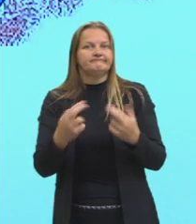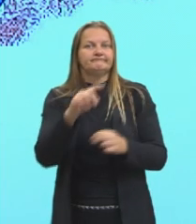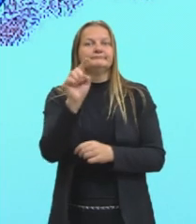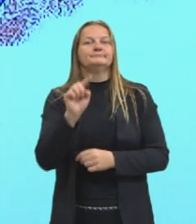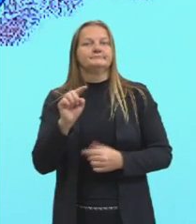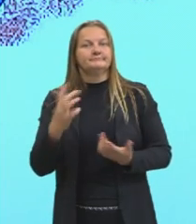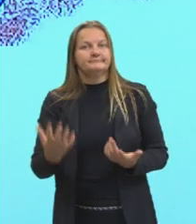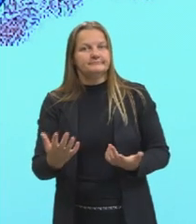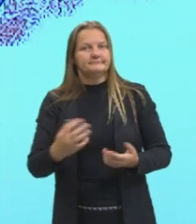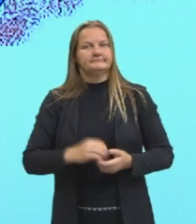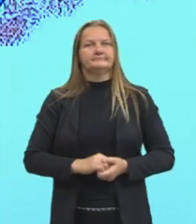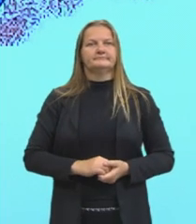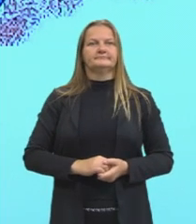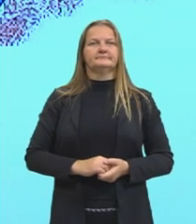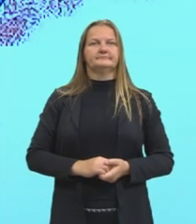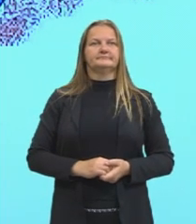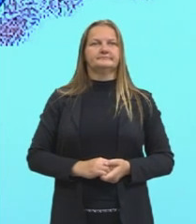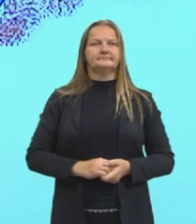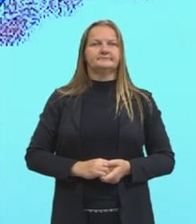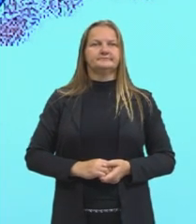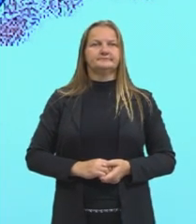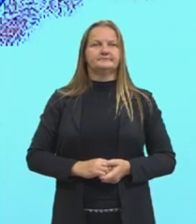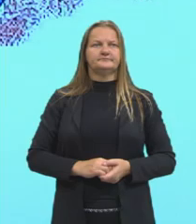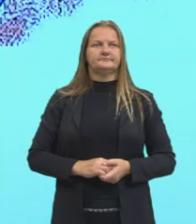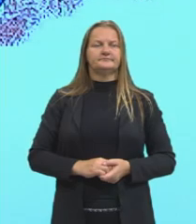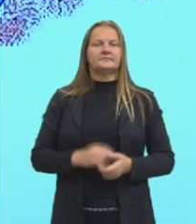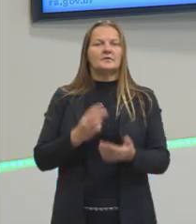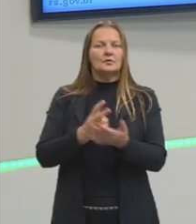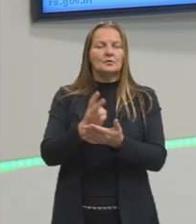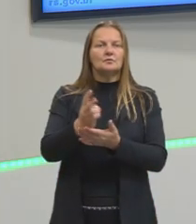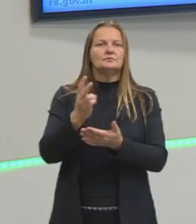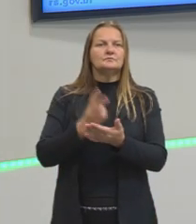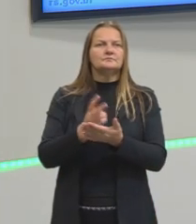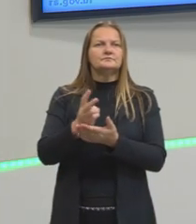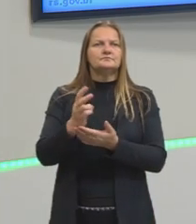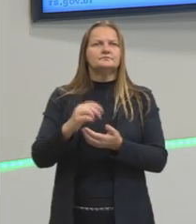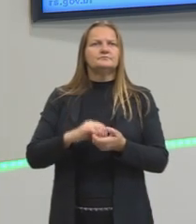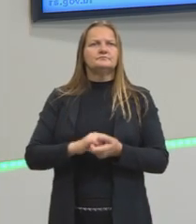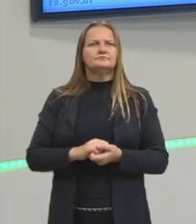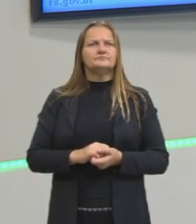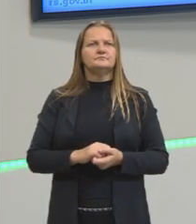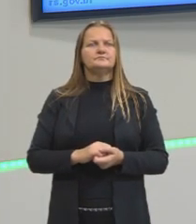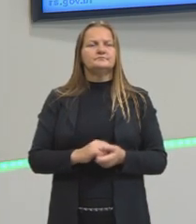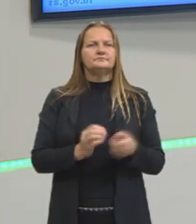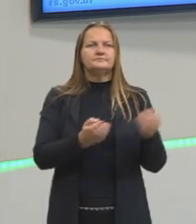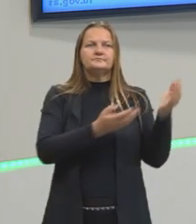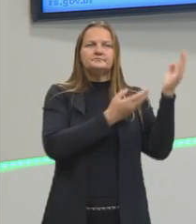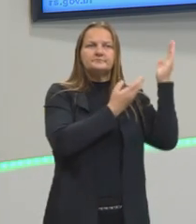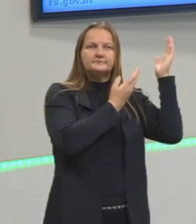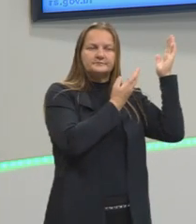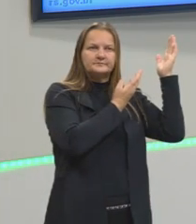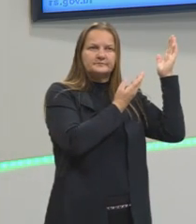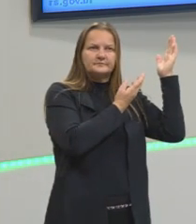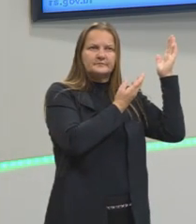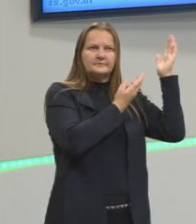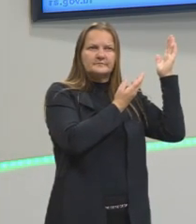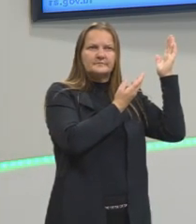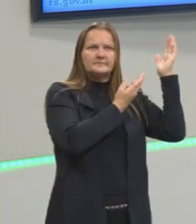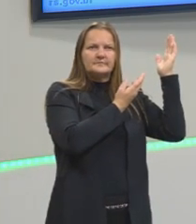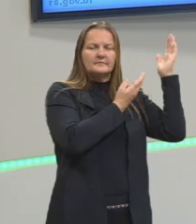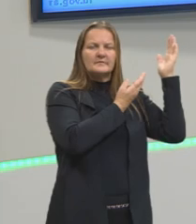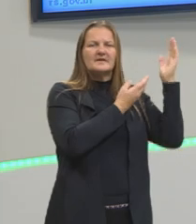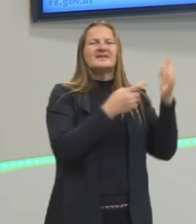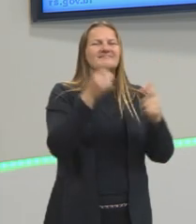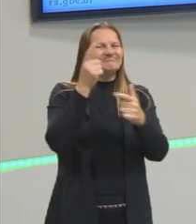viu que a retificação tem problema em relação a isso tá vamos dar continuidade aqui olha lá ó que é que nós temos problemas